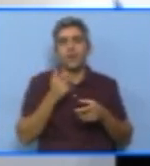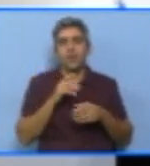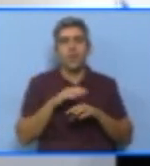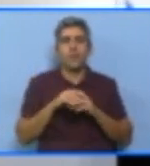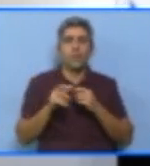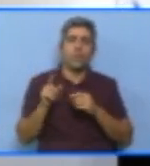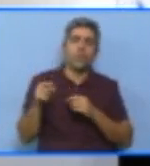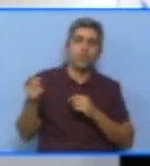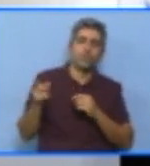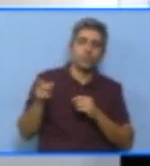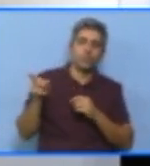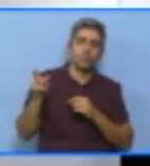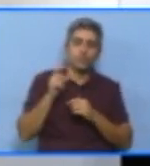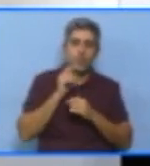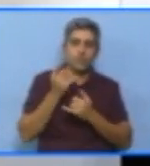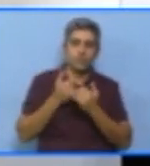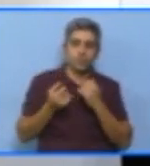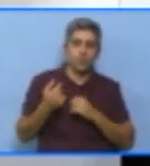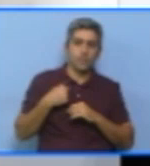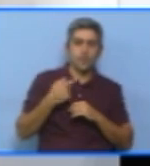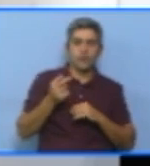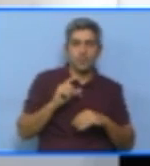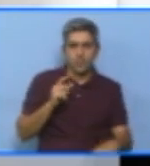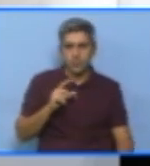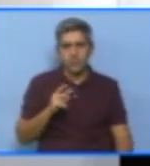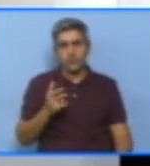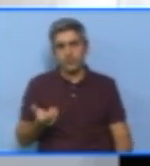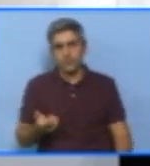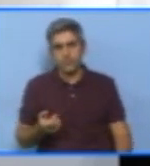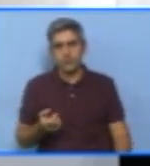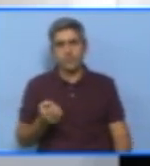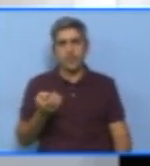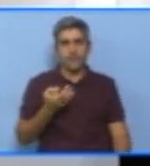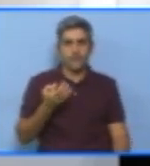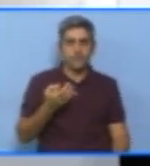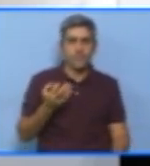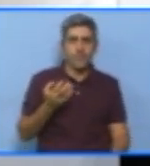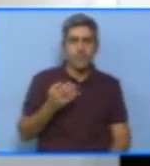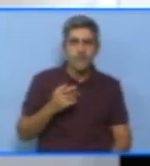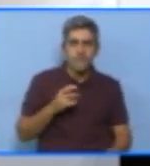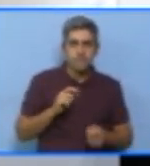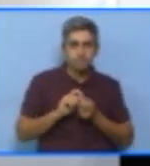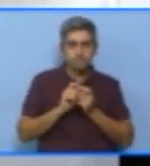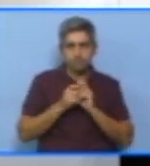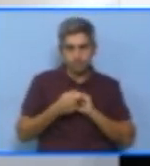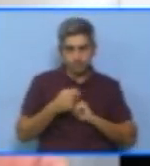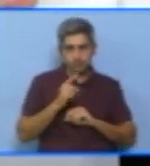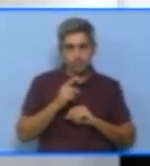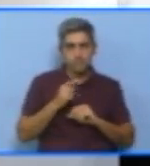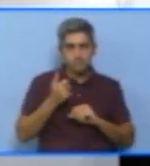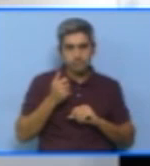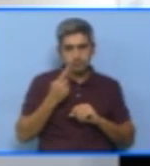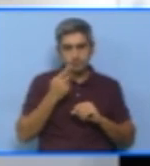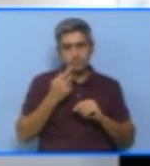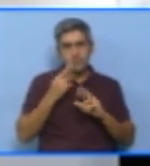outro pode substituir-te. Não, é. E daí, de facto, a conversão é, acima de tudo, também